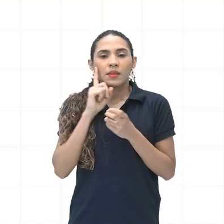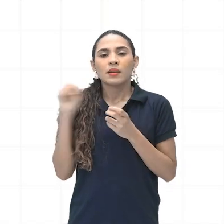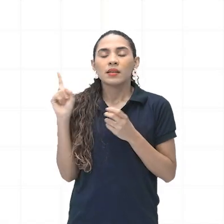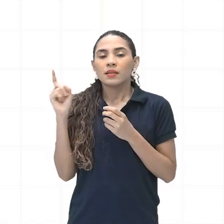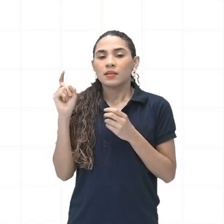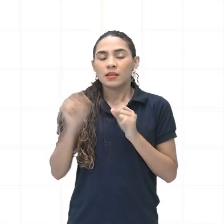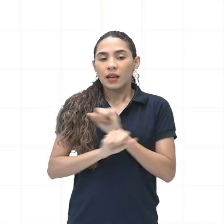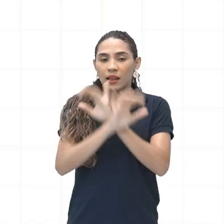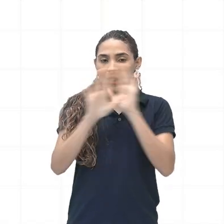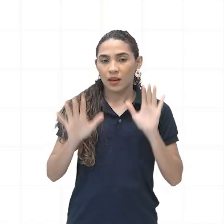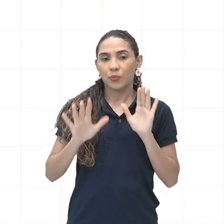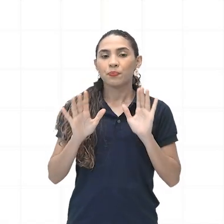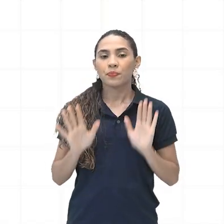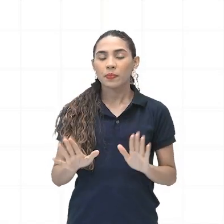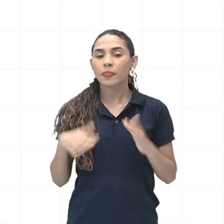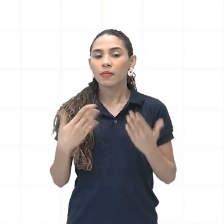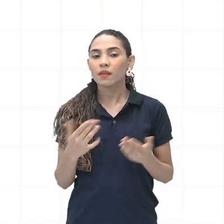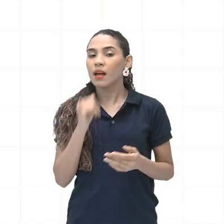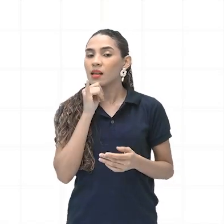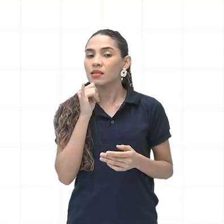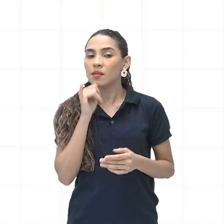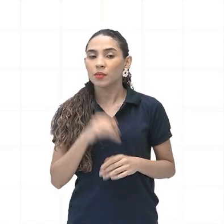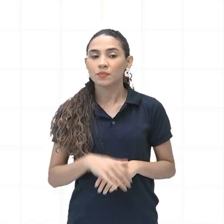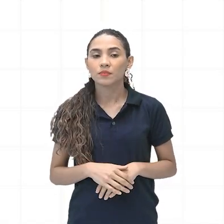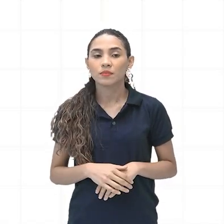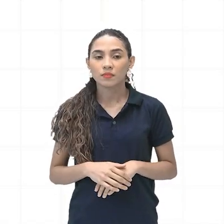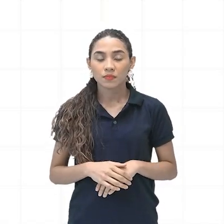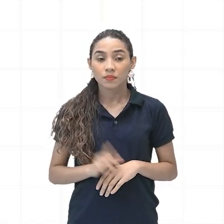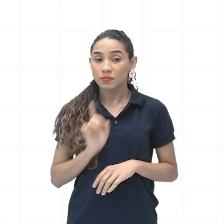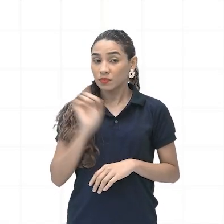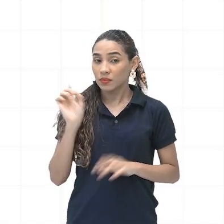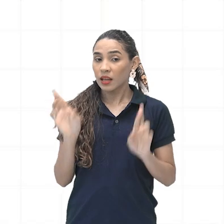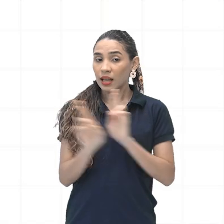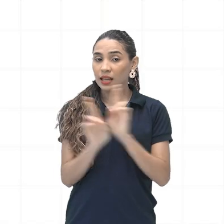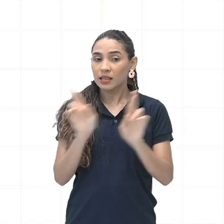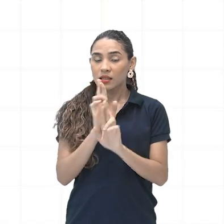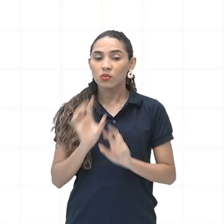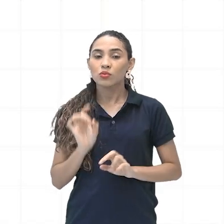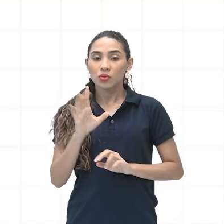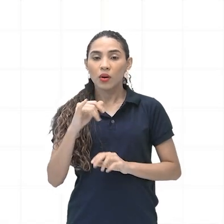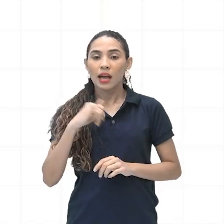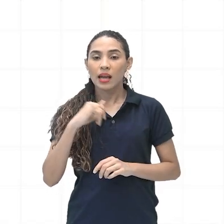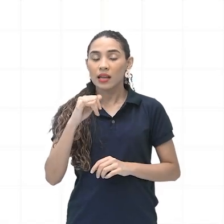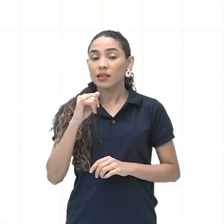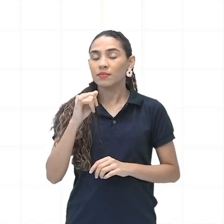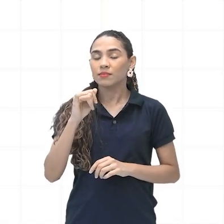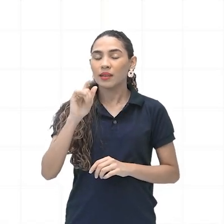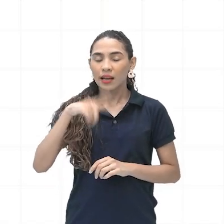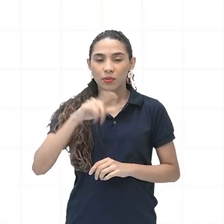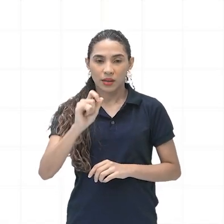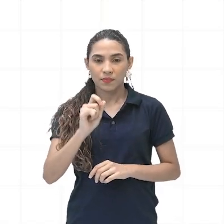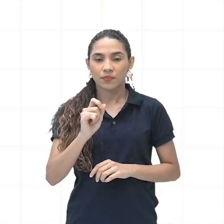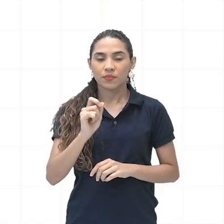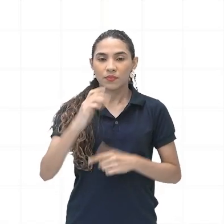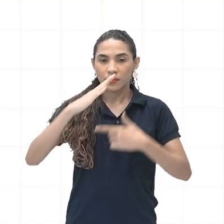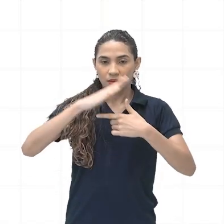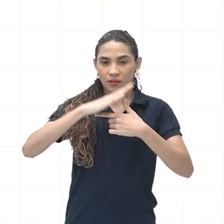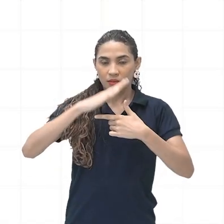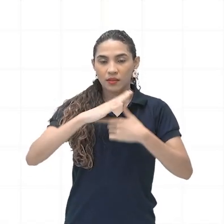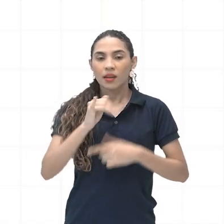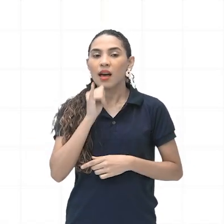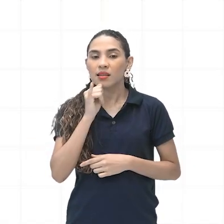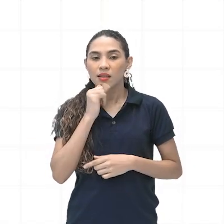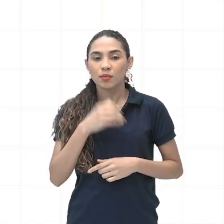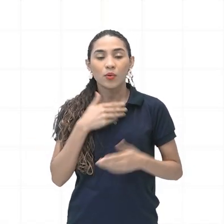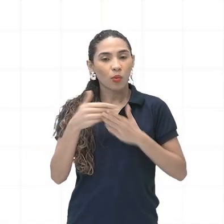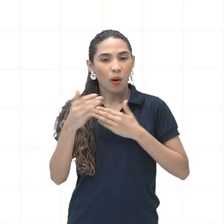bem evidente. Então, primeiro, essa relação só serve em triângulos retângulos. Então, ele fala que